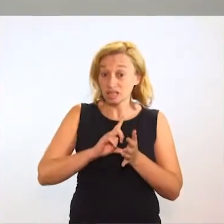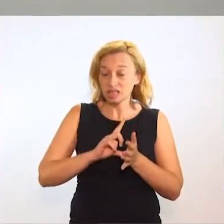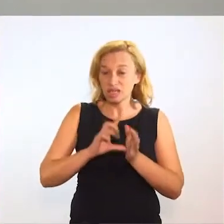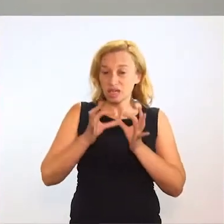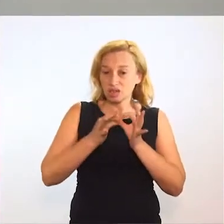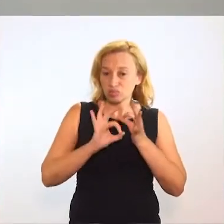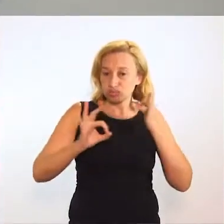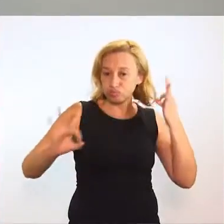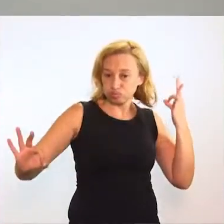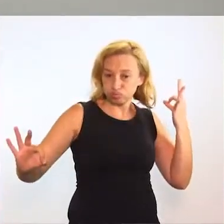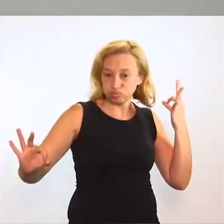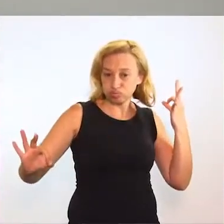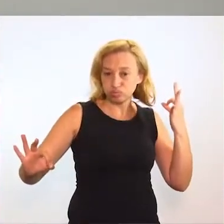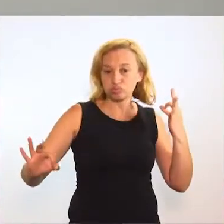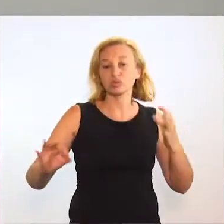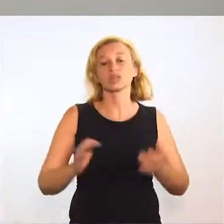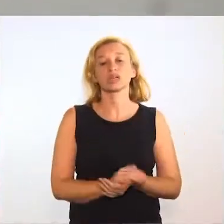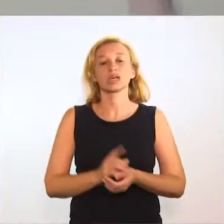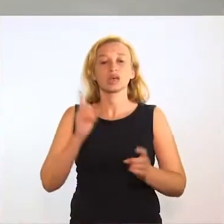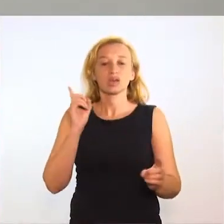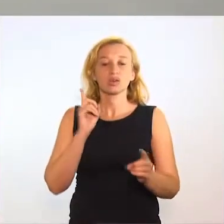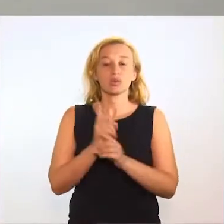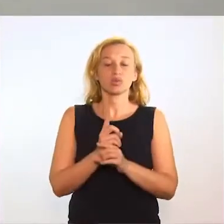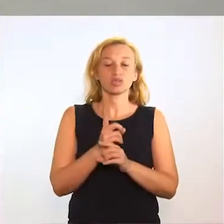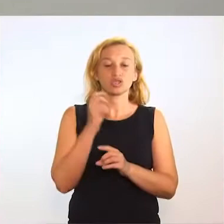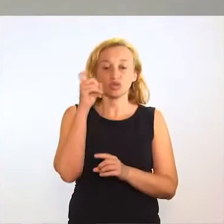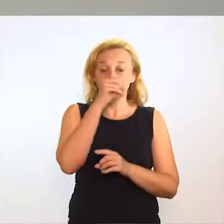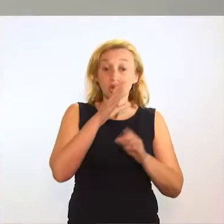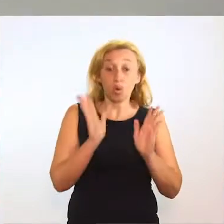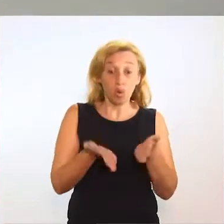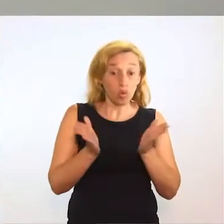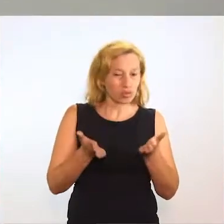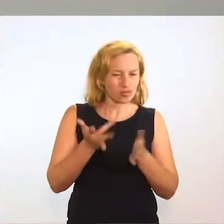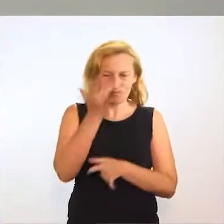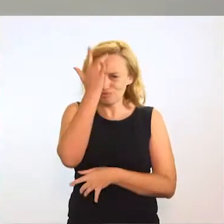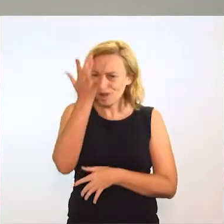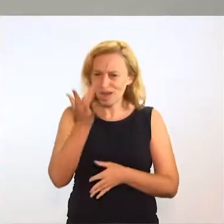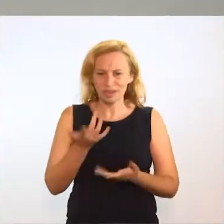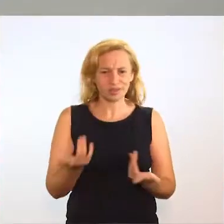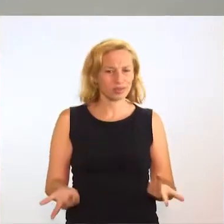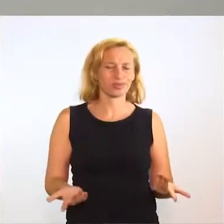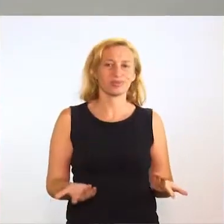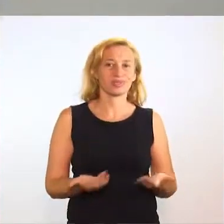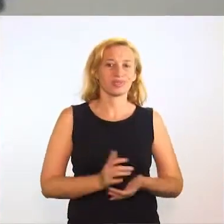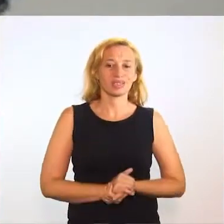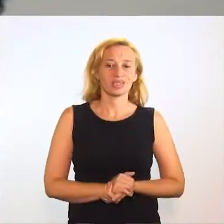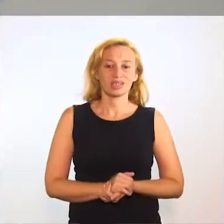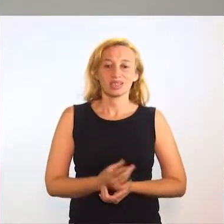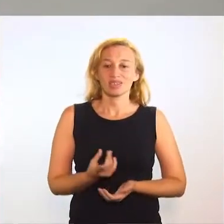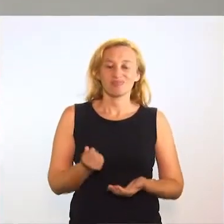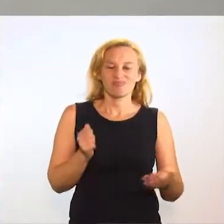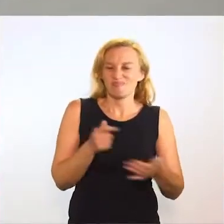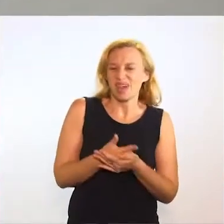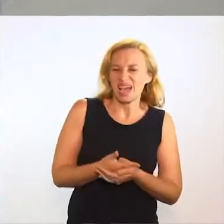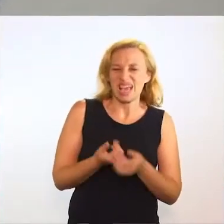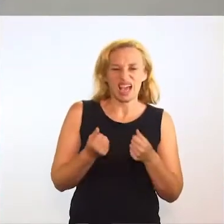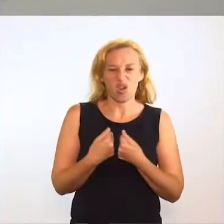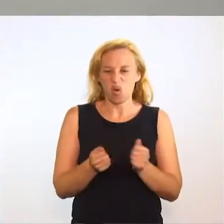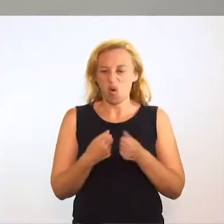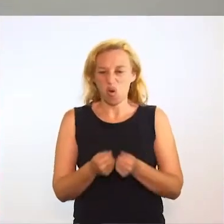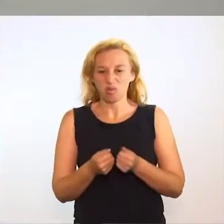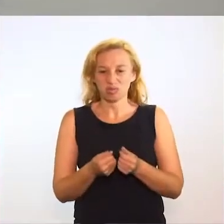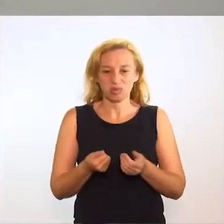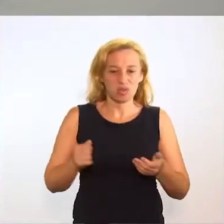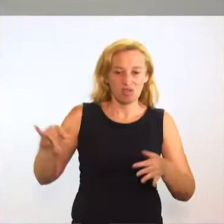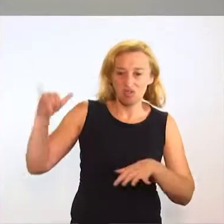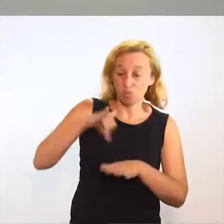antes essas mulheres tinham que vir distâncias, né? Para vir nos encontros e tudo mais. Hoje tem a questão econômica, que elas não precisam ter esse custo com gasto com